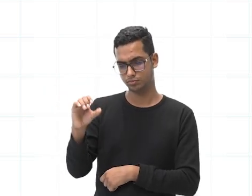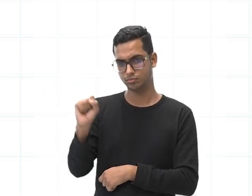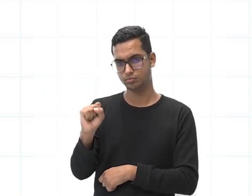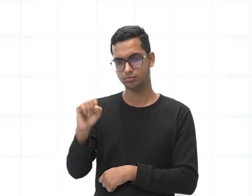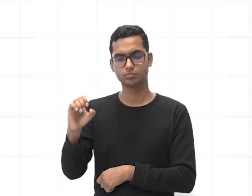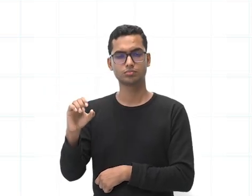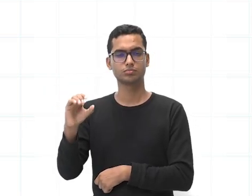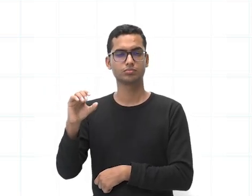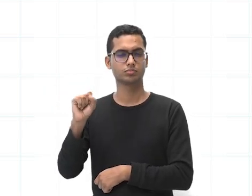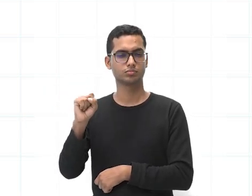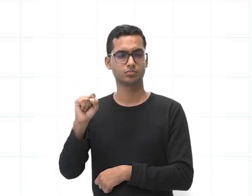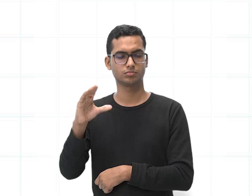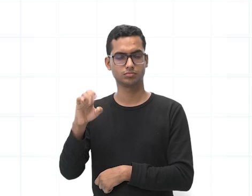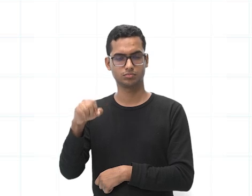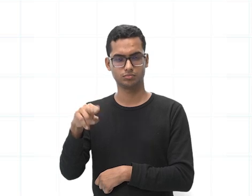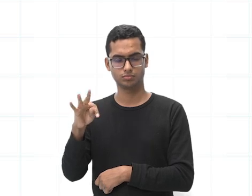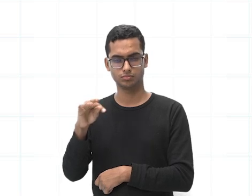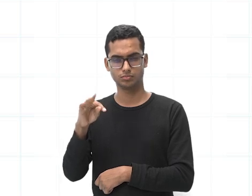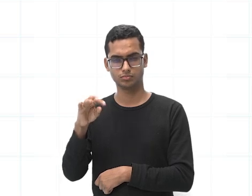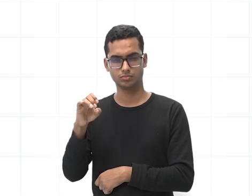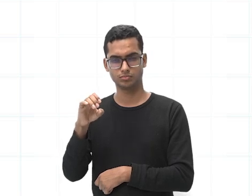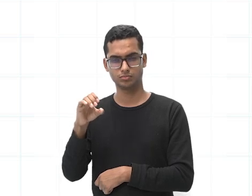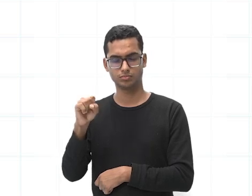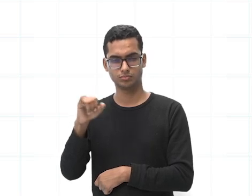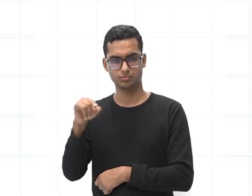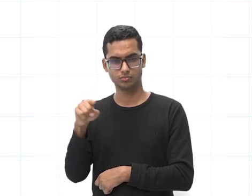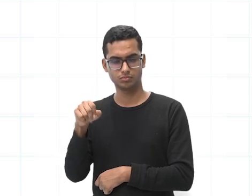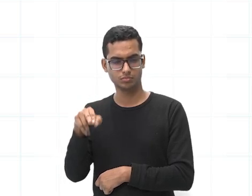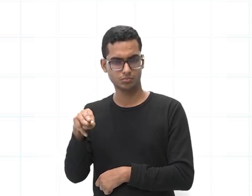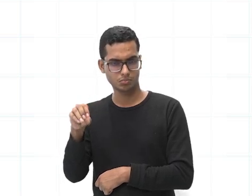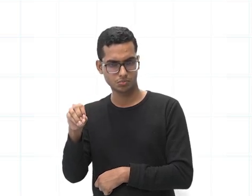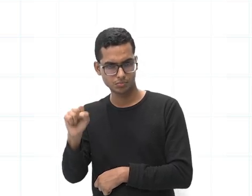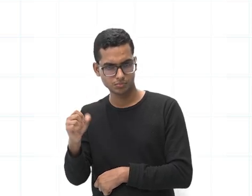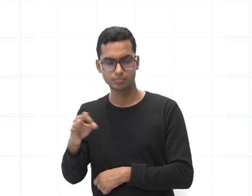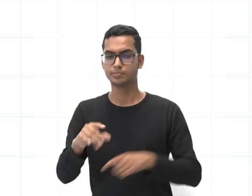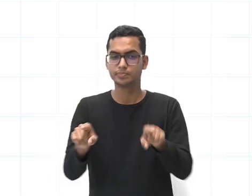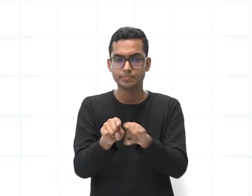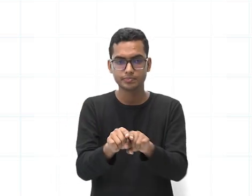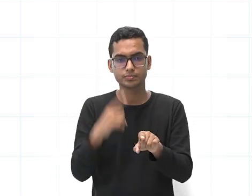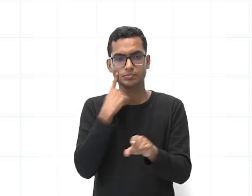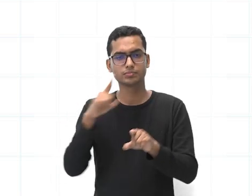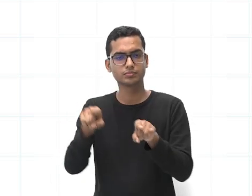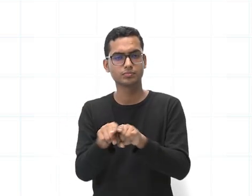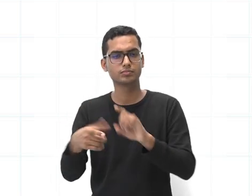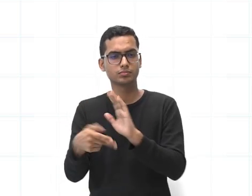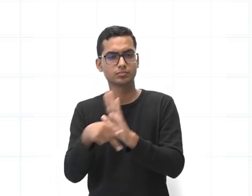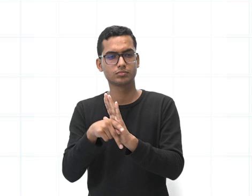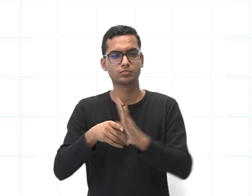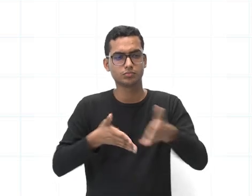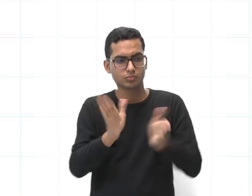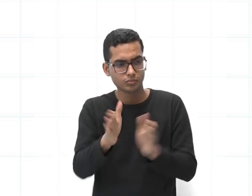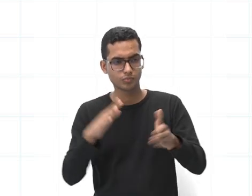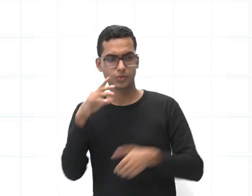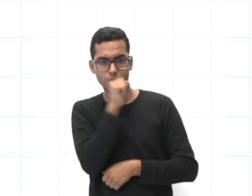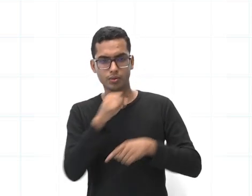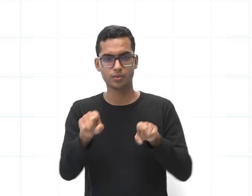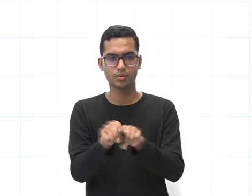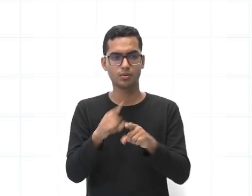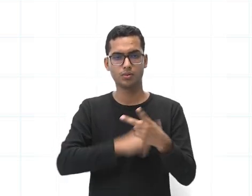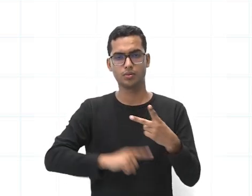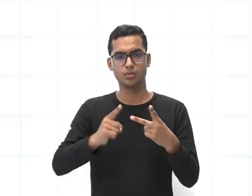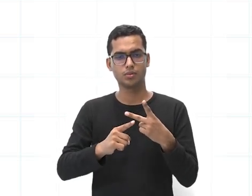exemplo, eu trouxe para vocês a patinação de velocidade, o atletismo, o remo,